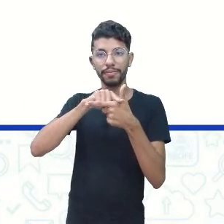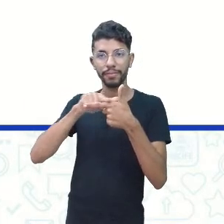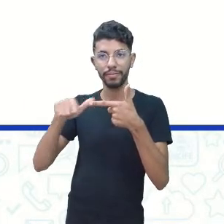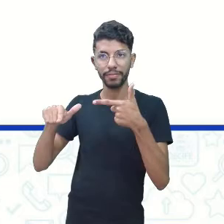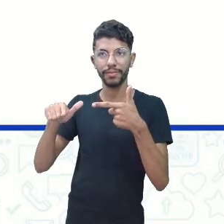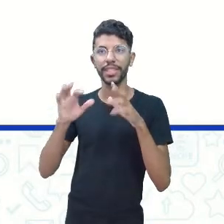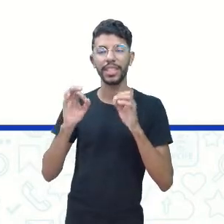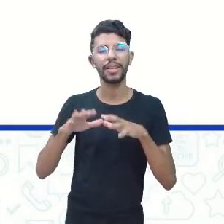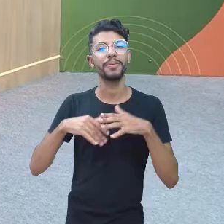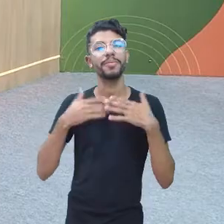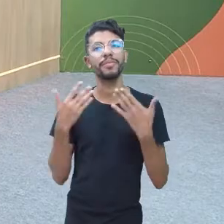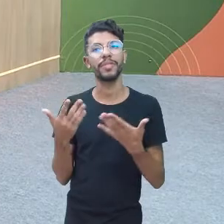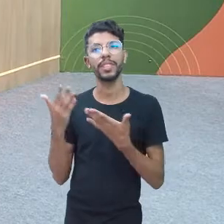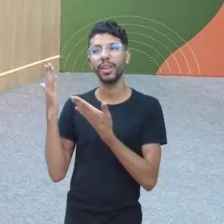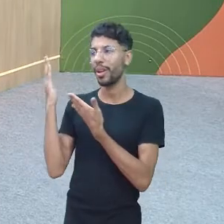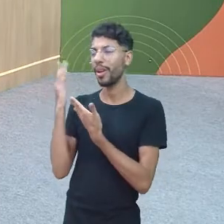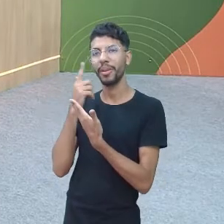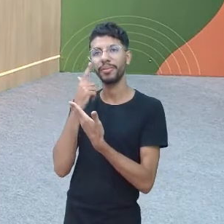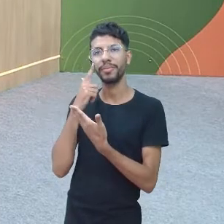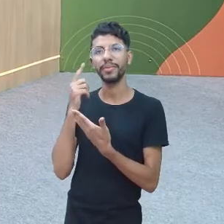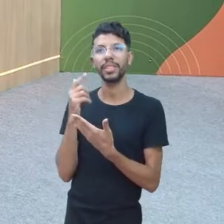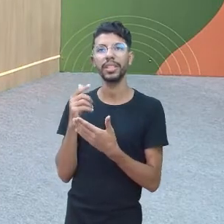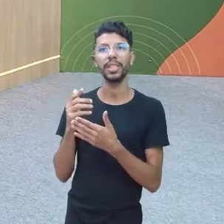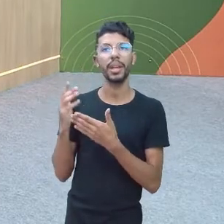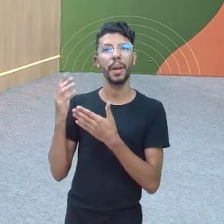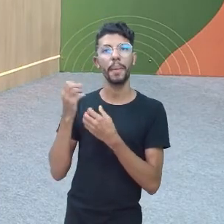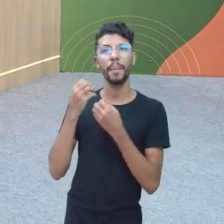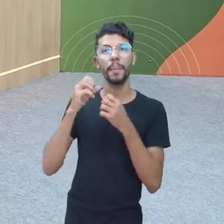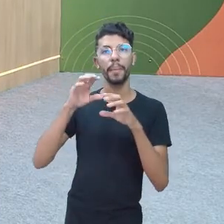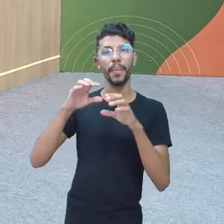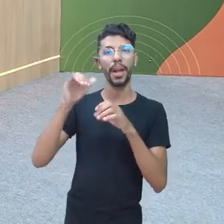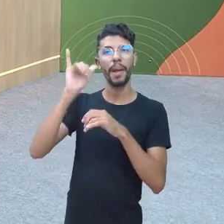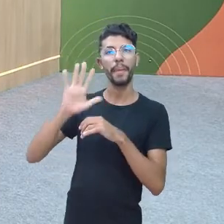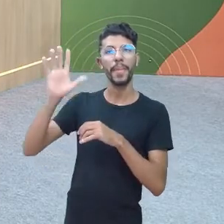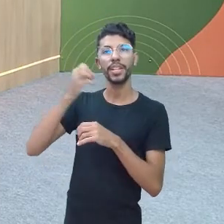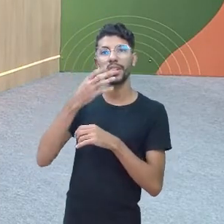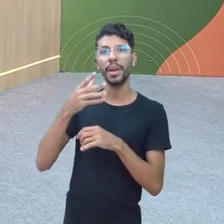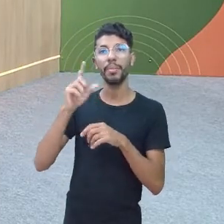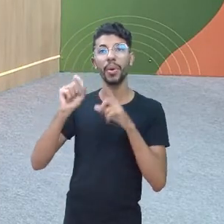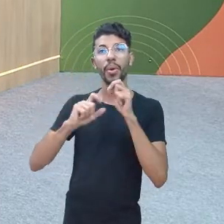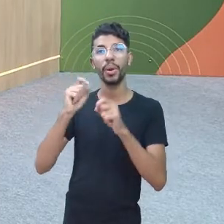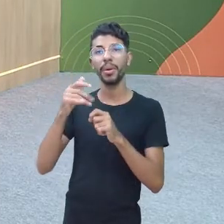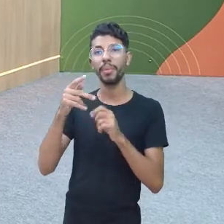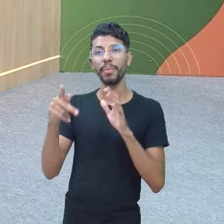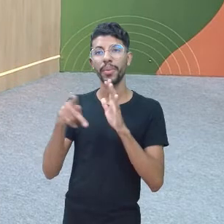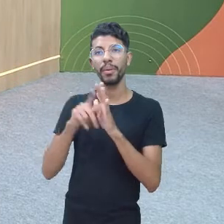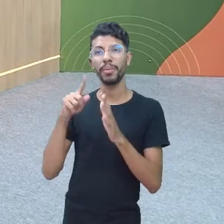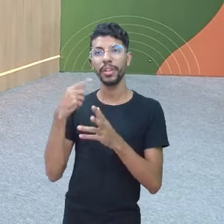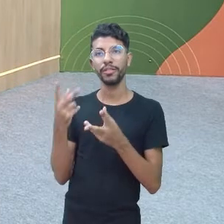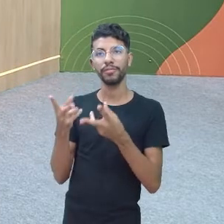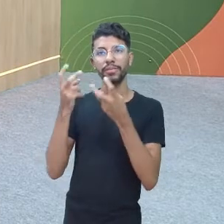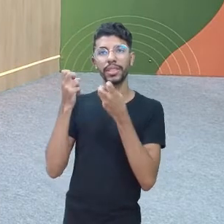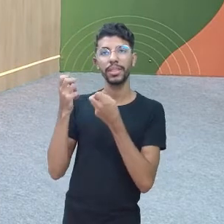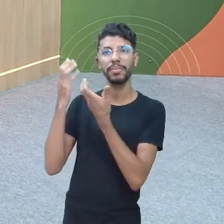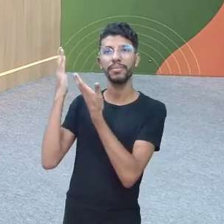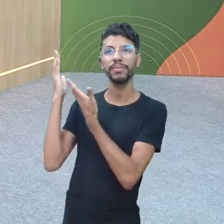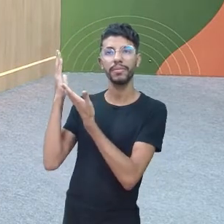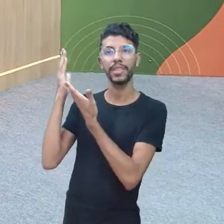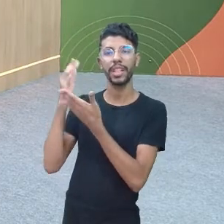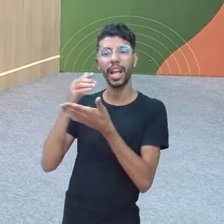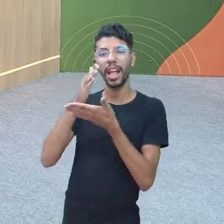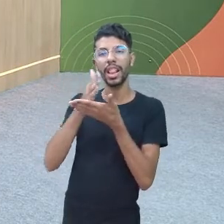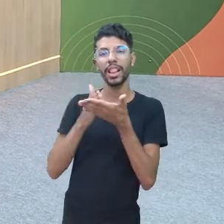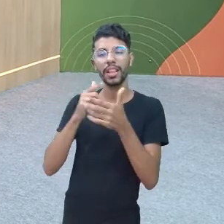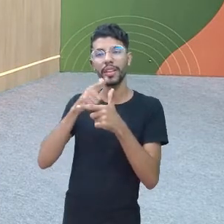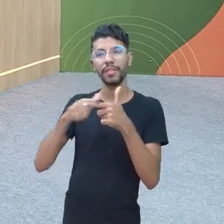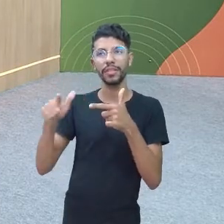para a nossa abertura do problema de partilhas, porque a gente tem arcos que vão crescendo de maneira gradativa, não